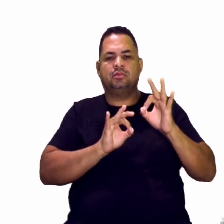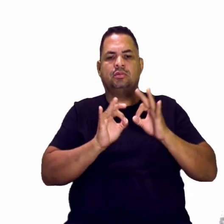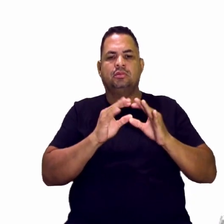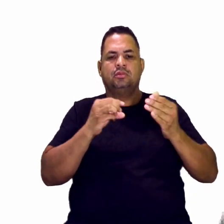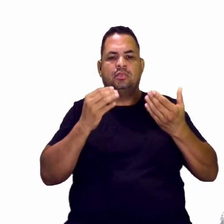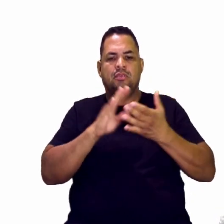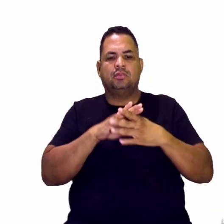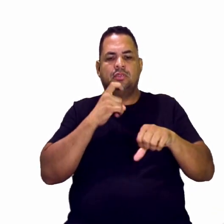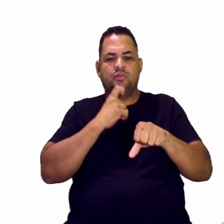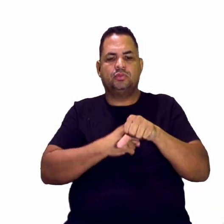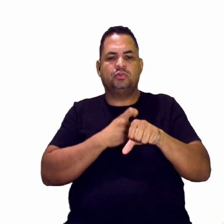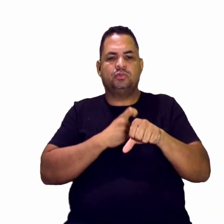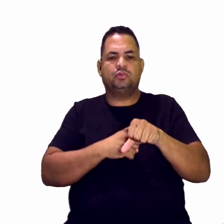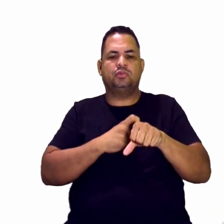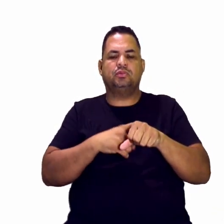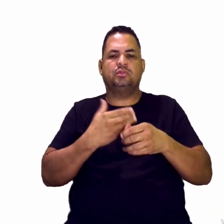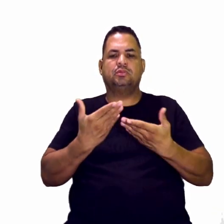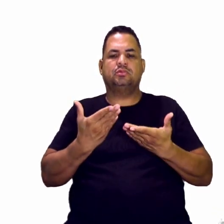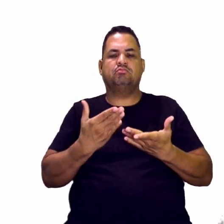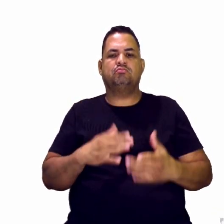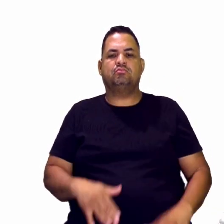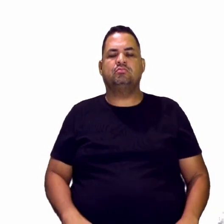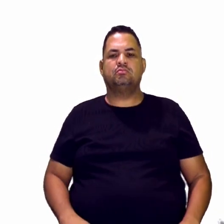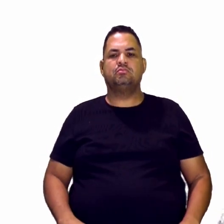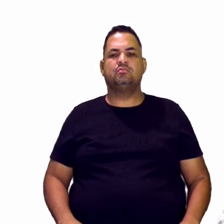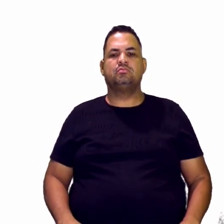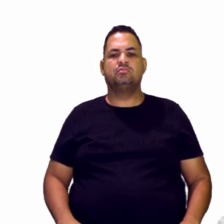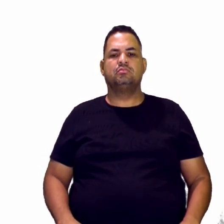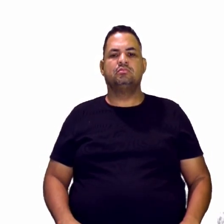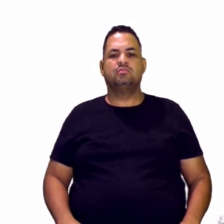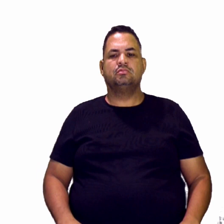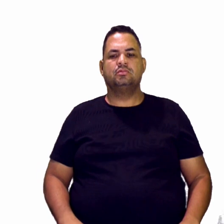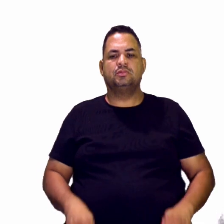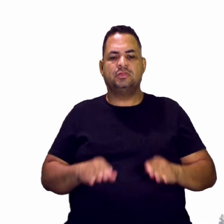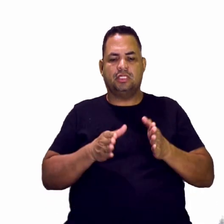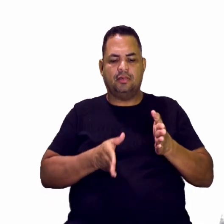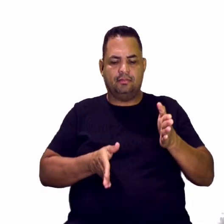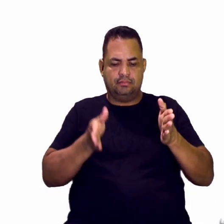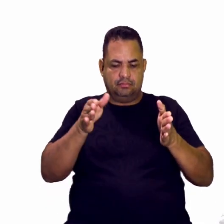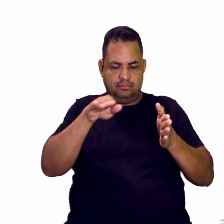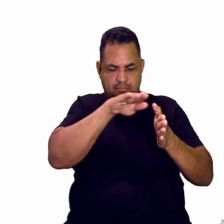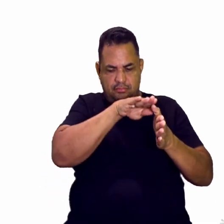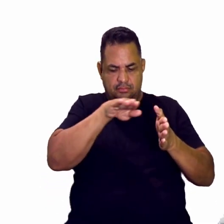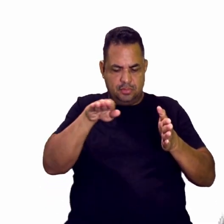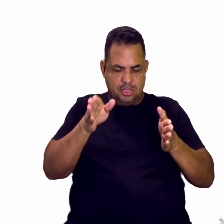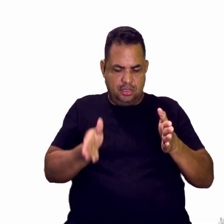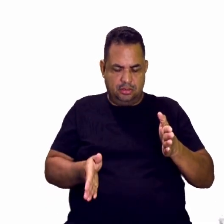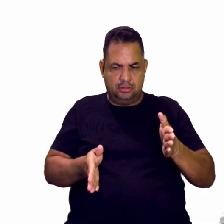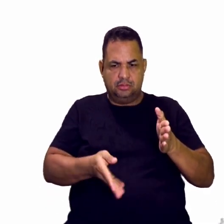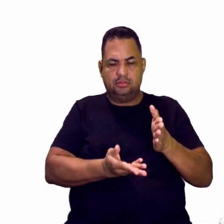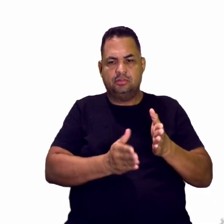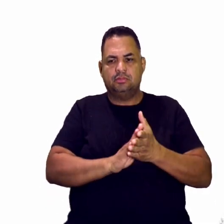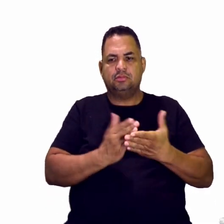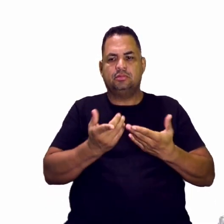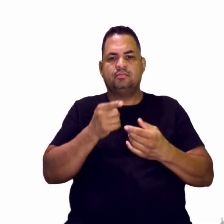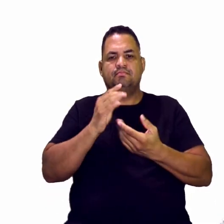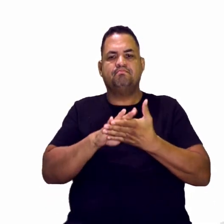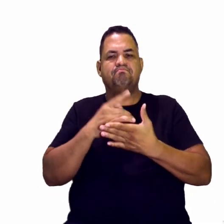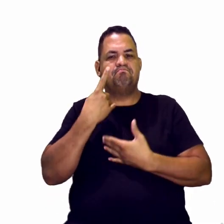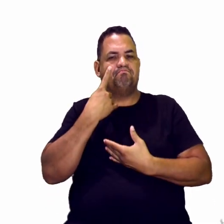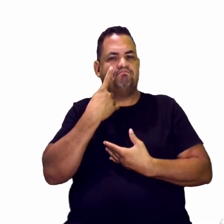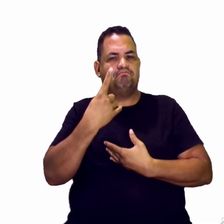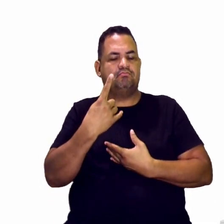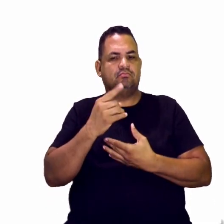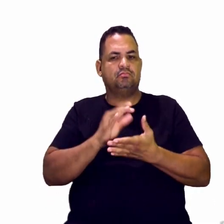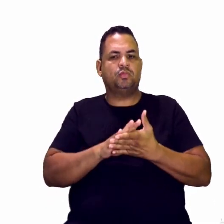a membrana plasmática. Quando a gente fala assim, parede celular ou membrana plasmática, se eu perguntar para vocês